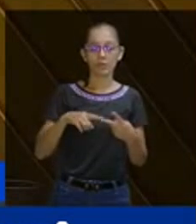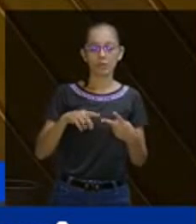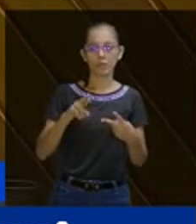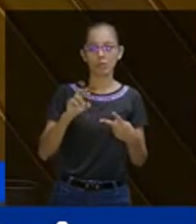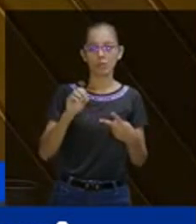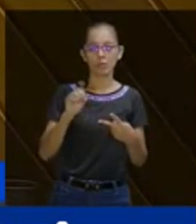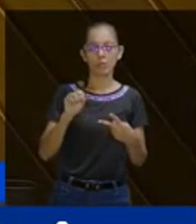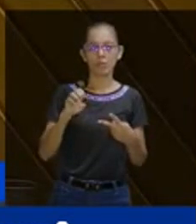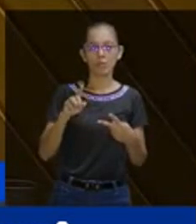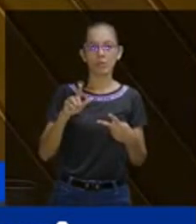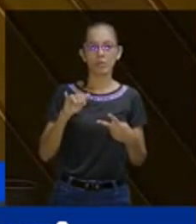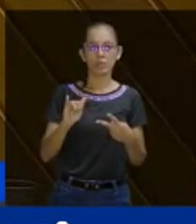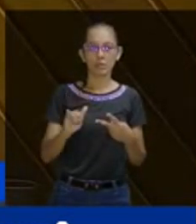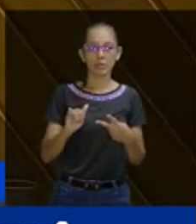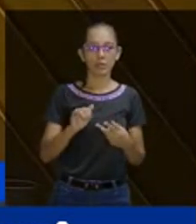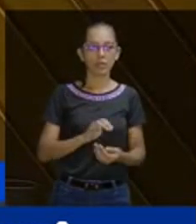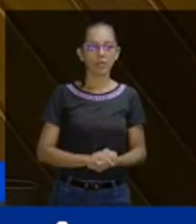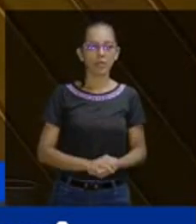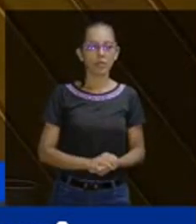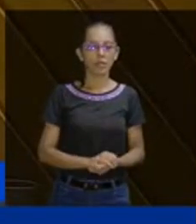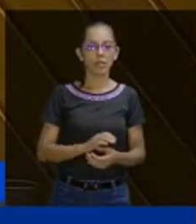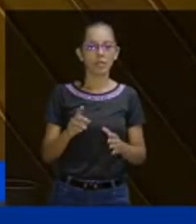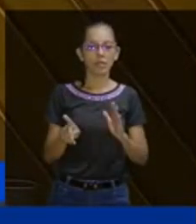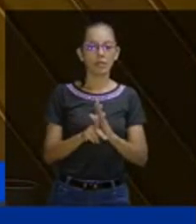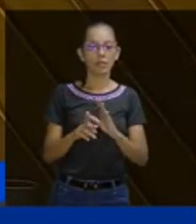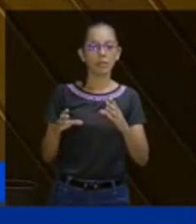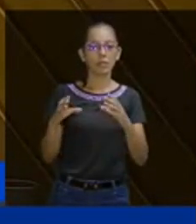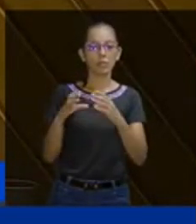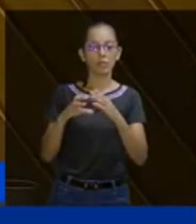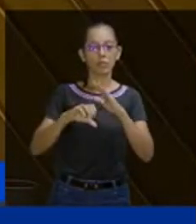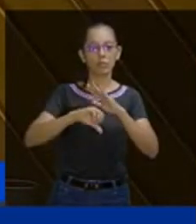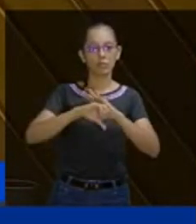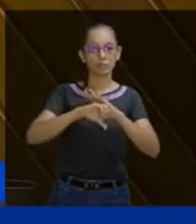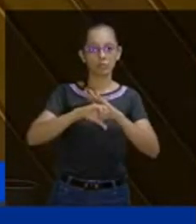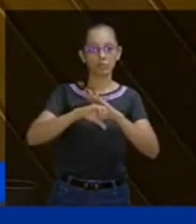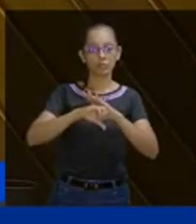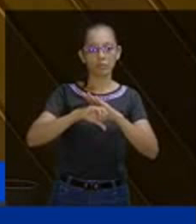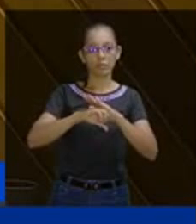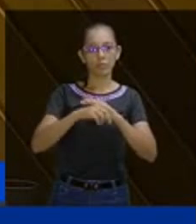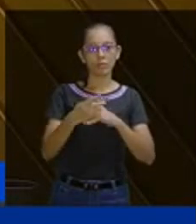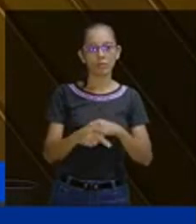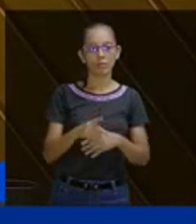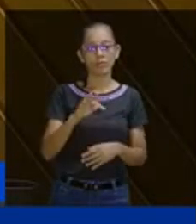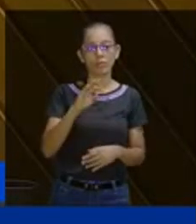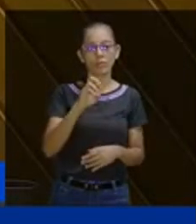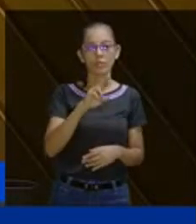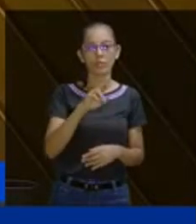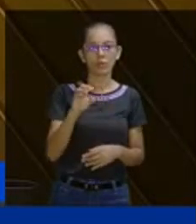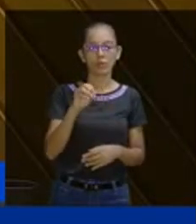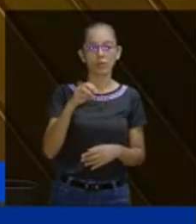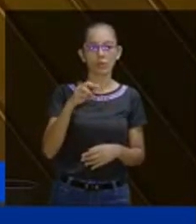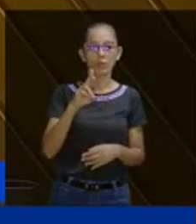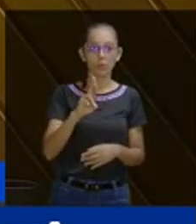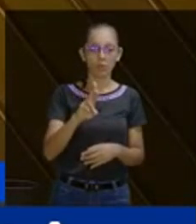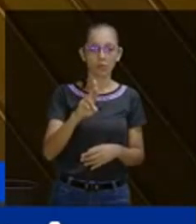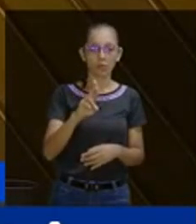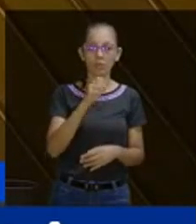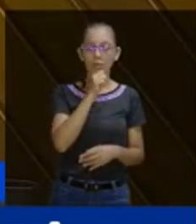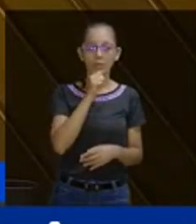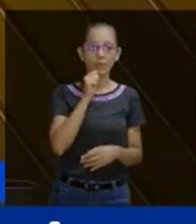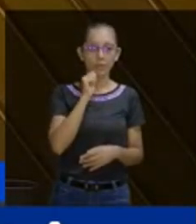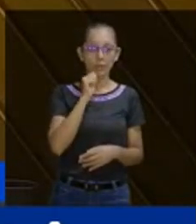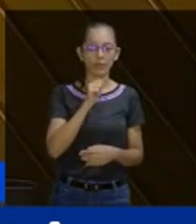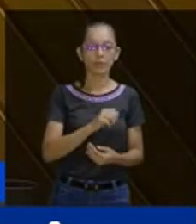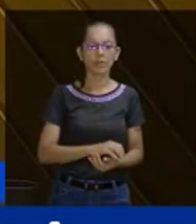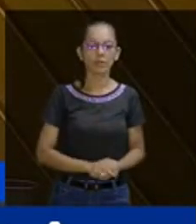lideranças da facção criminosa Família Terror do Amapá, e por Gesaías Silva e Silva, Geisa,